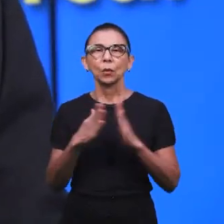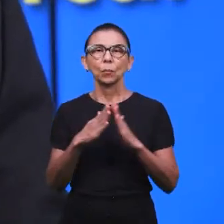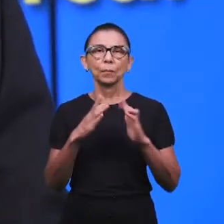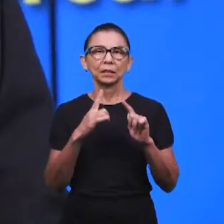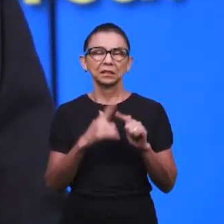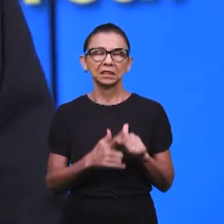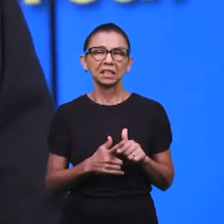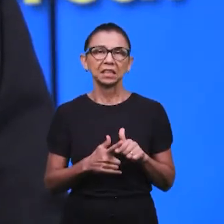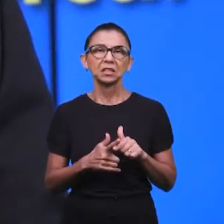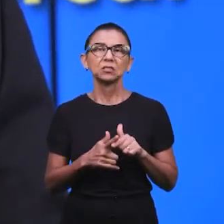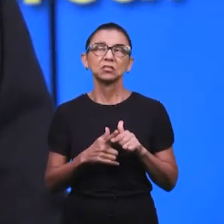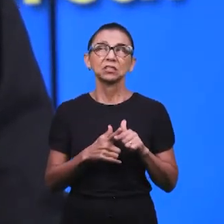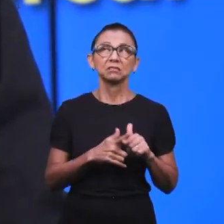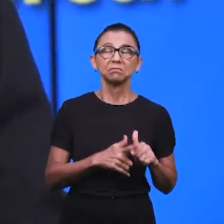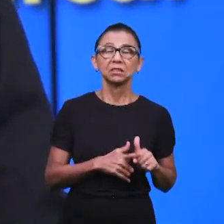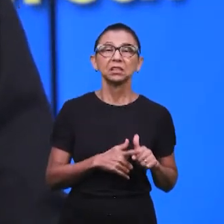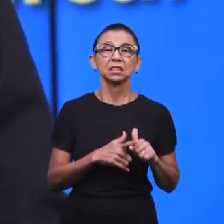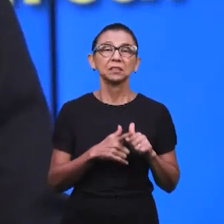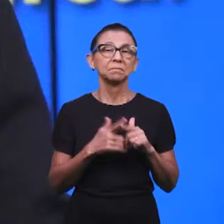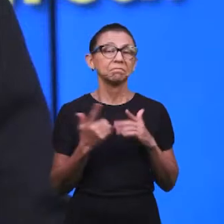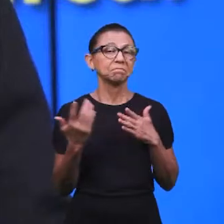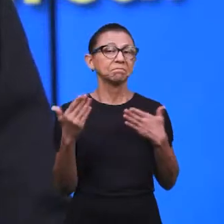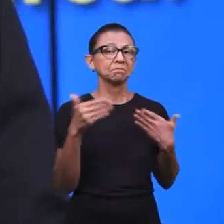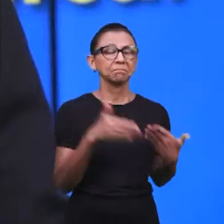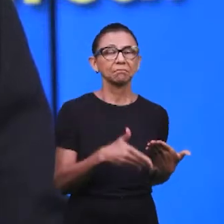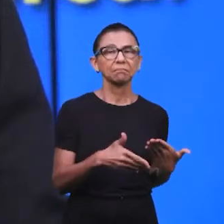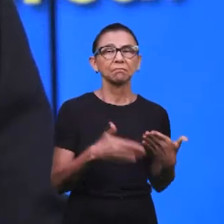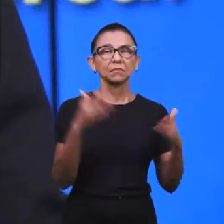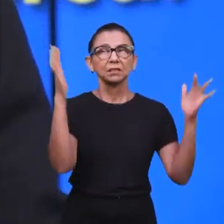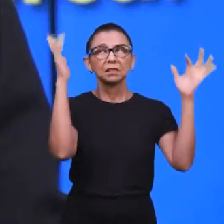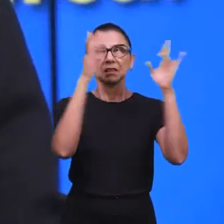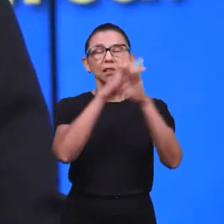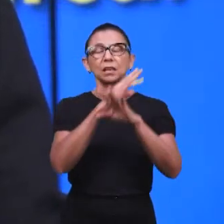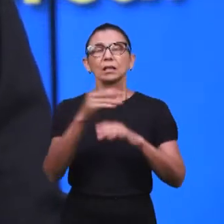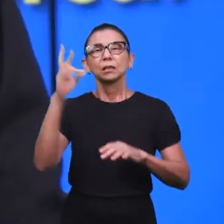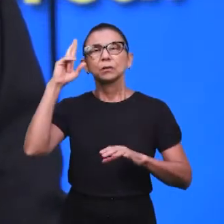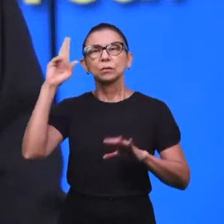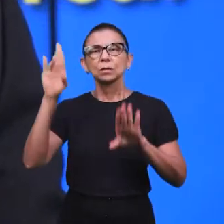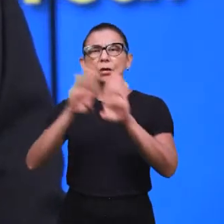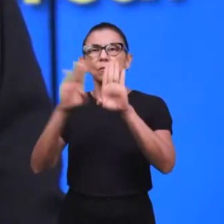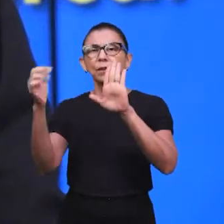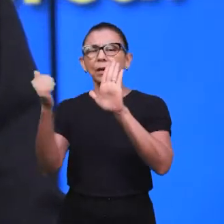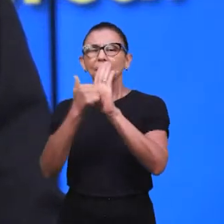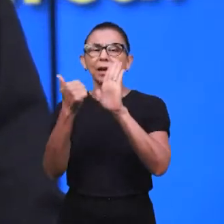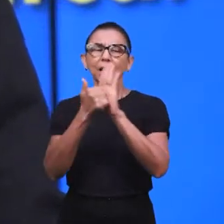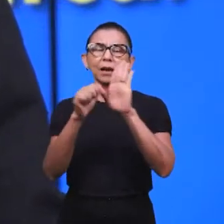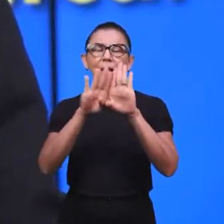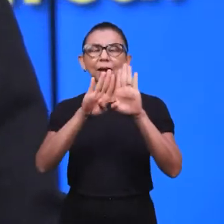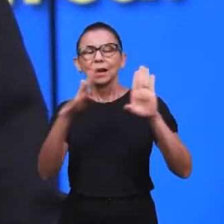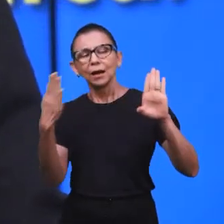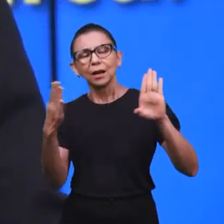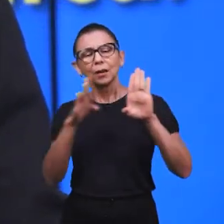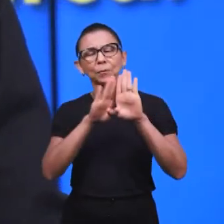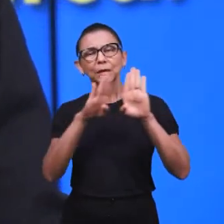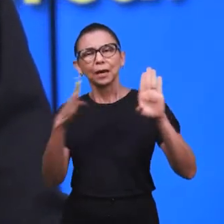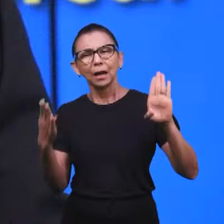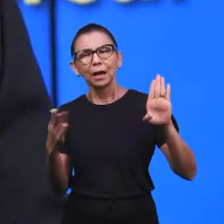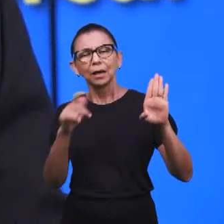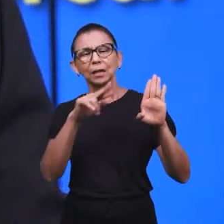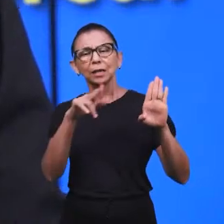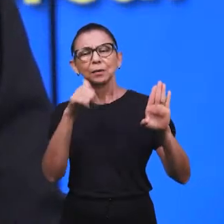que não deu ouvidos à voz do Senhor, apesar do Senhor estar batendo, né? O Senhor batia dizendo: abre-me, irmã